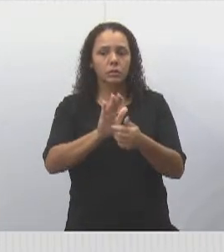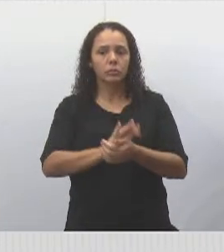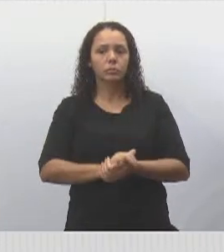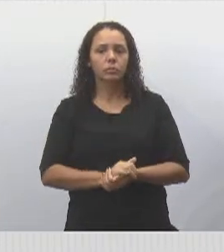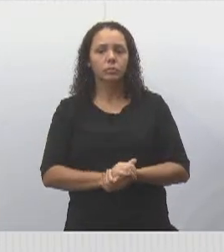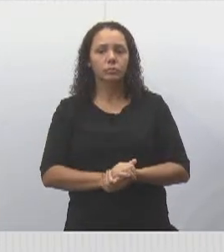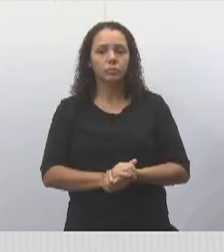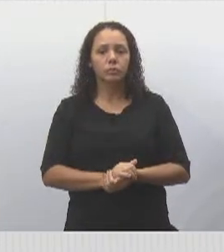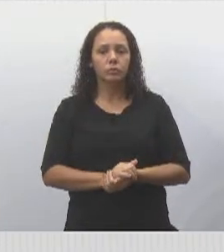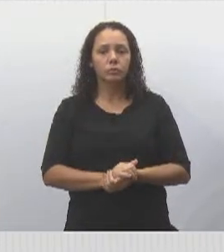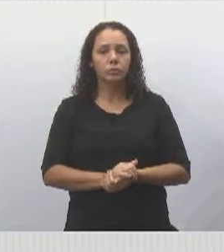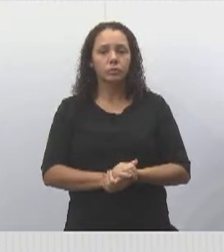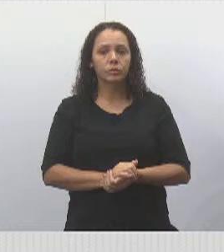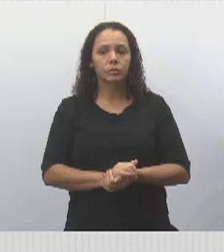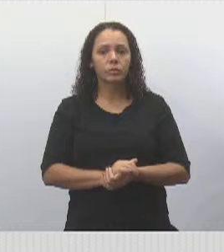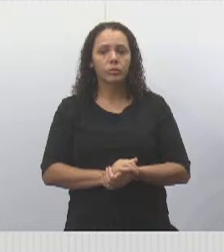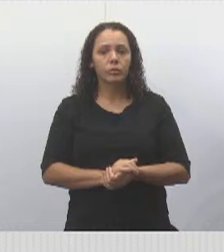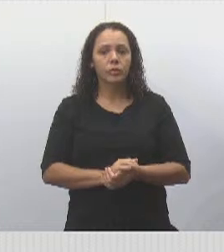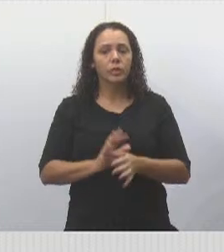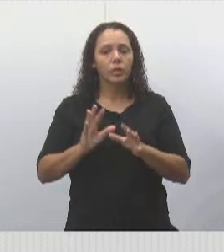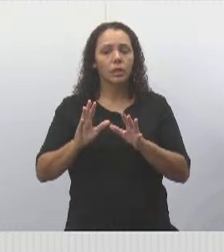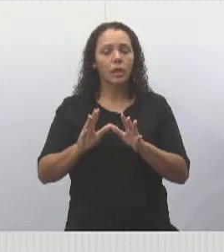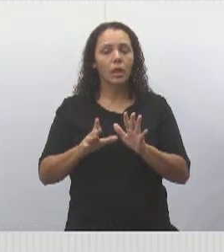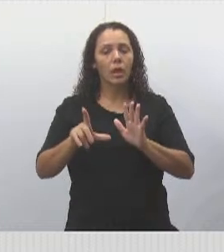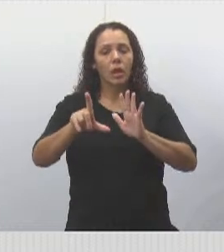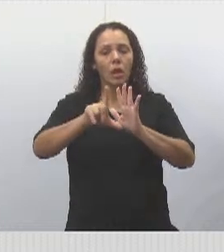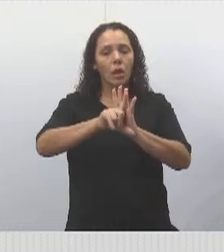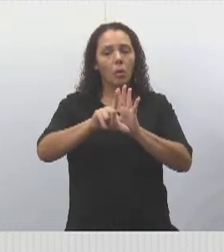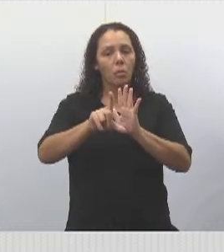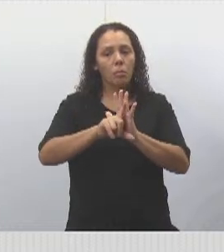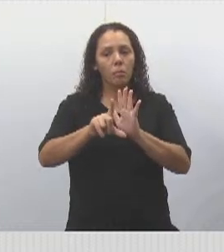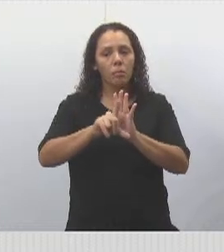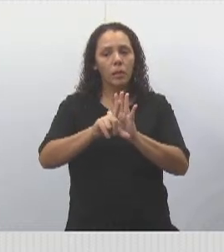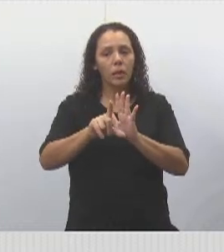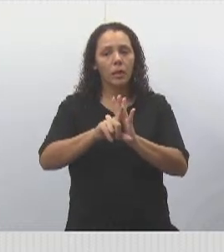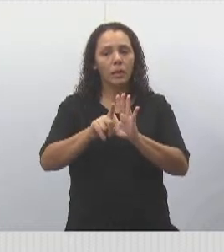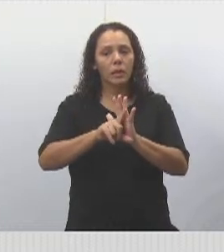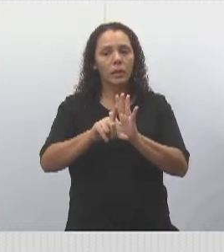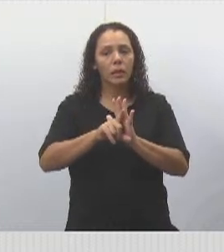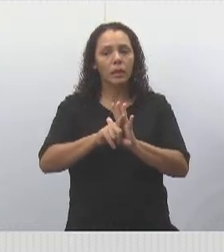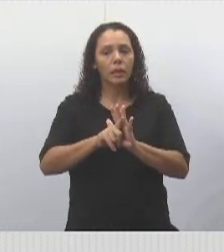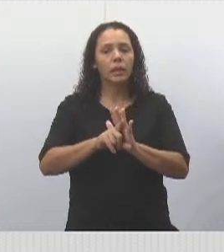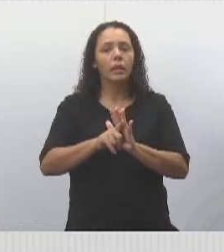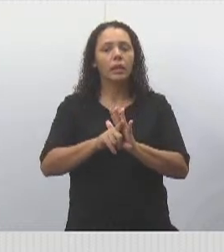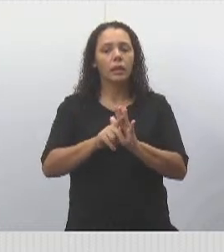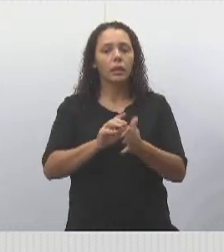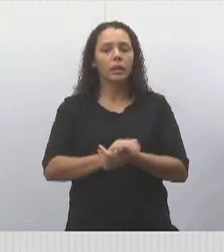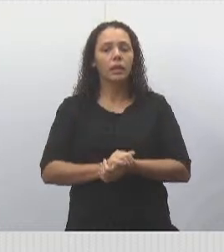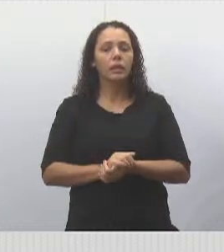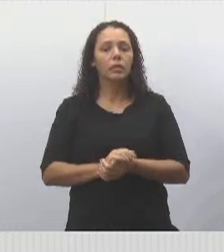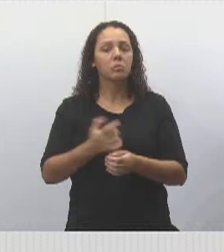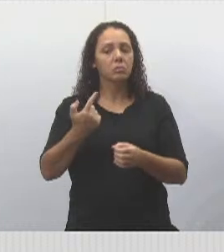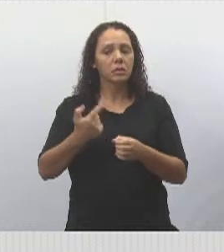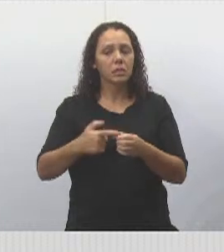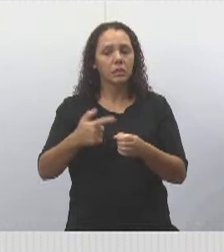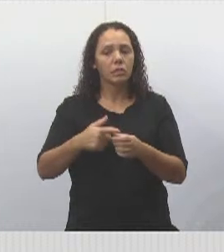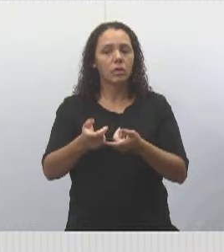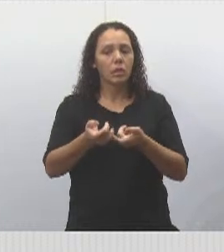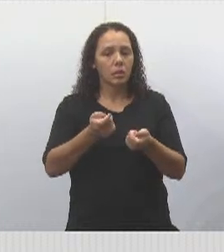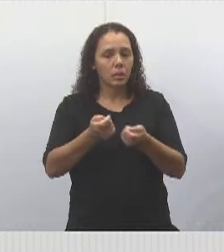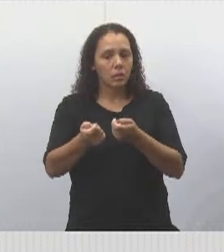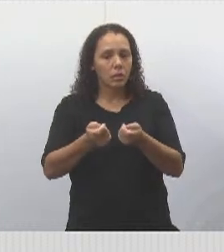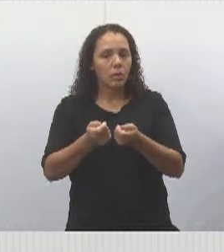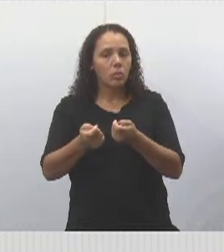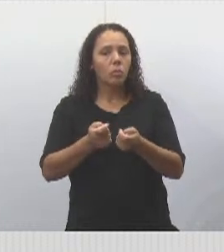Aqui é o panorama geral, Ele é uma lei regida pela Constituição, pela LRF e pela Lei Orgânica do Município. Pode ir para a